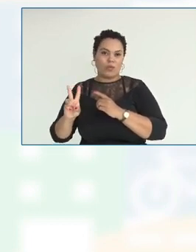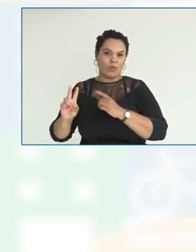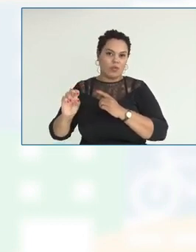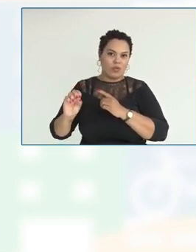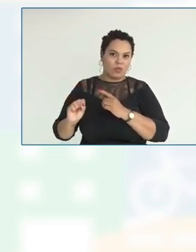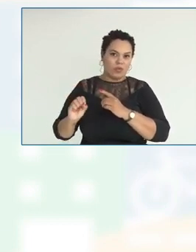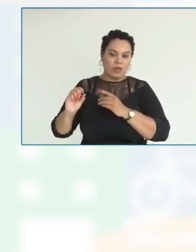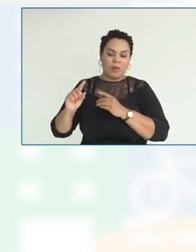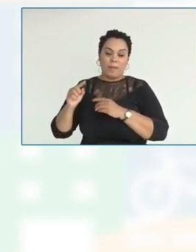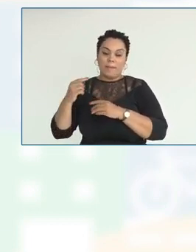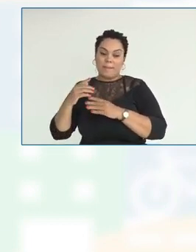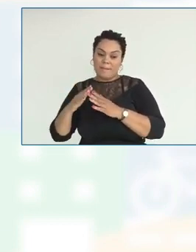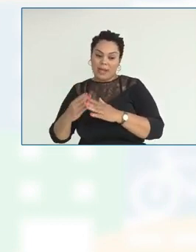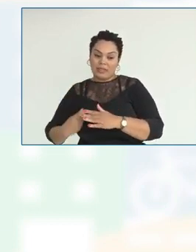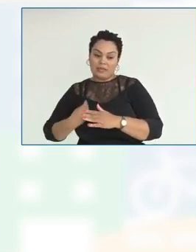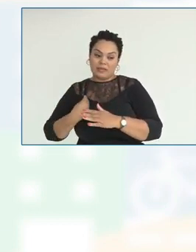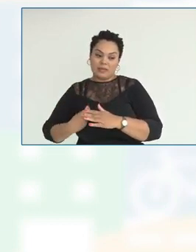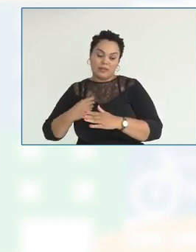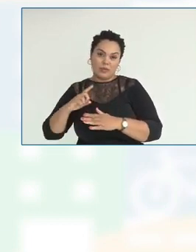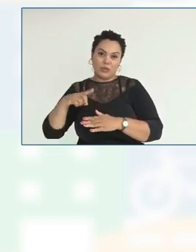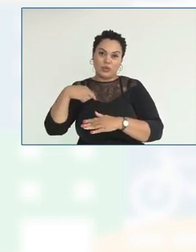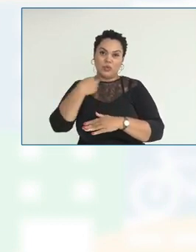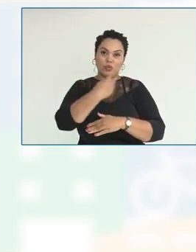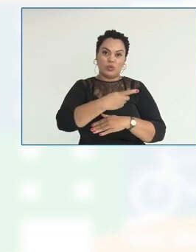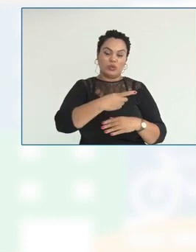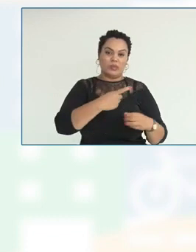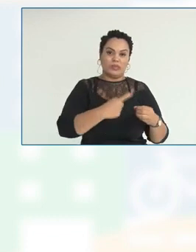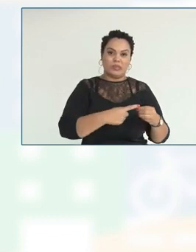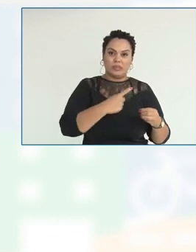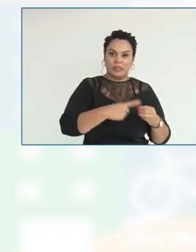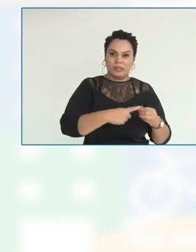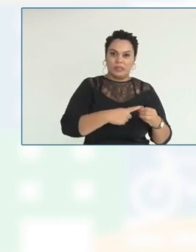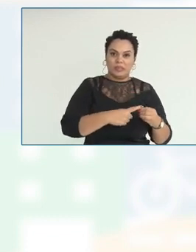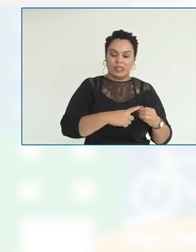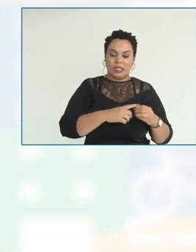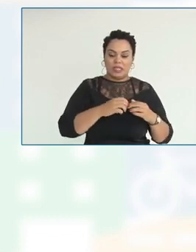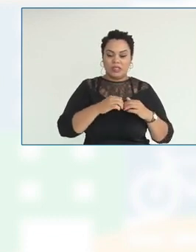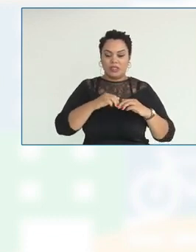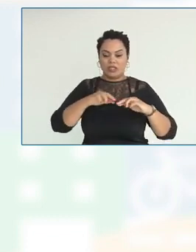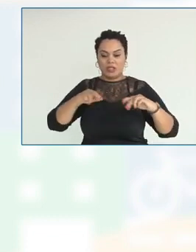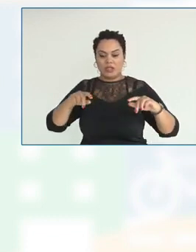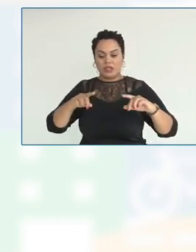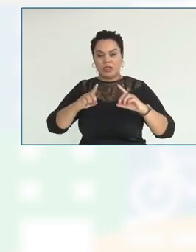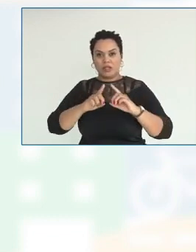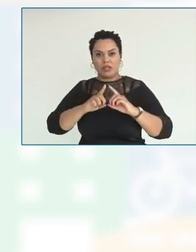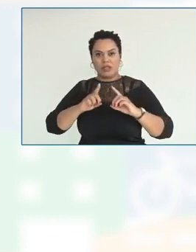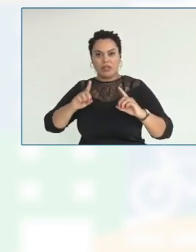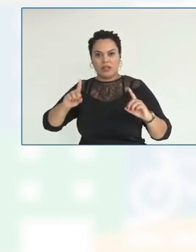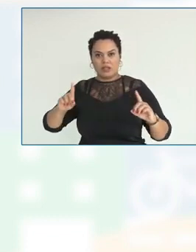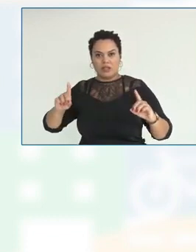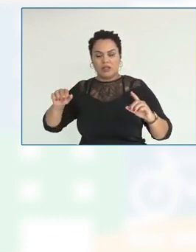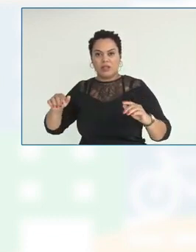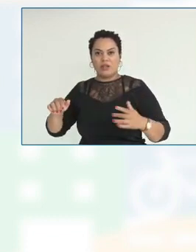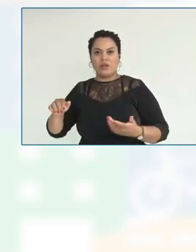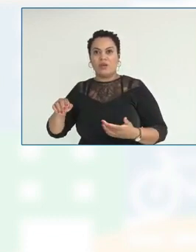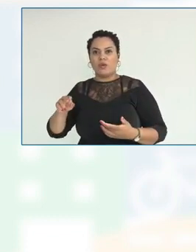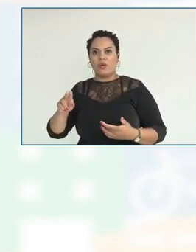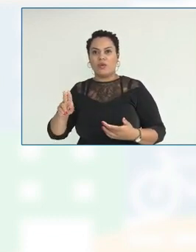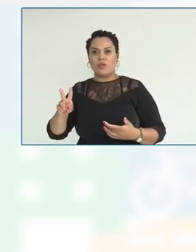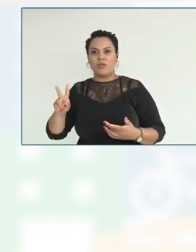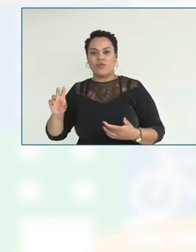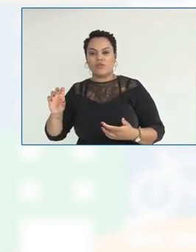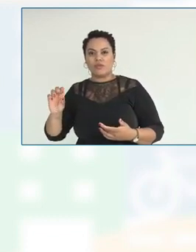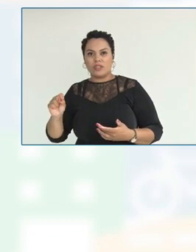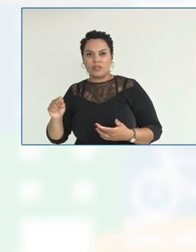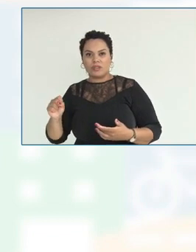outra região que não é a mesma região de competência da UFS de atendimento, a gente chama isso de UFS de residência.